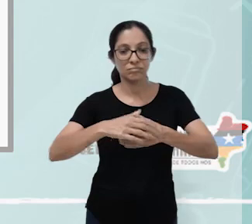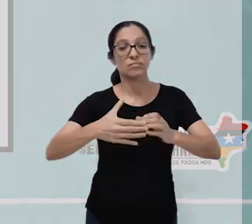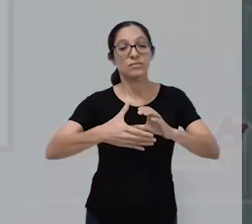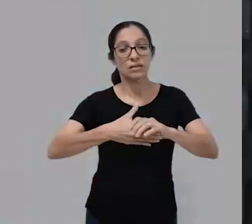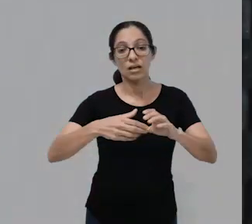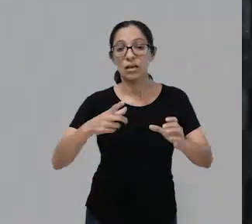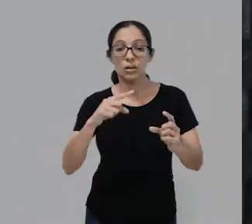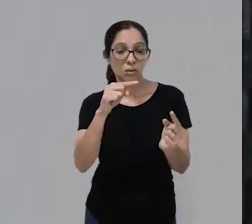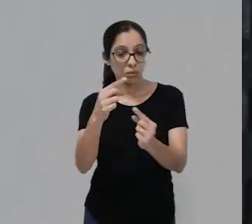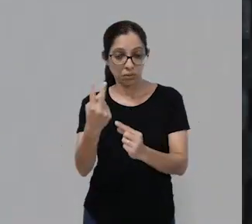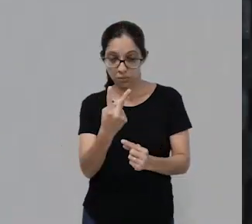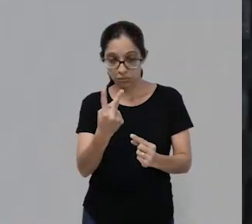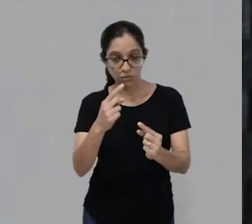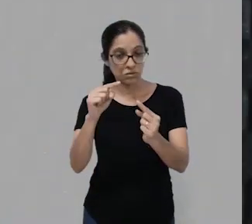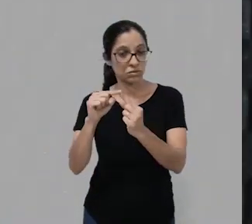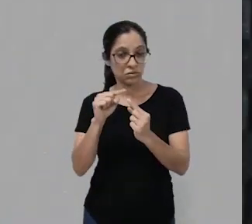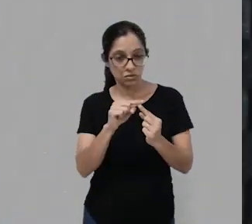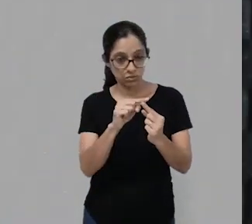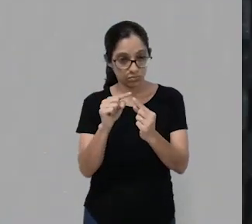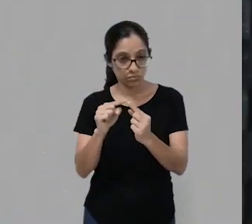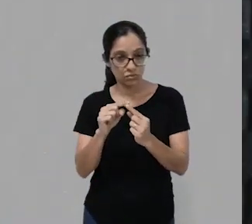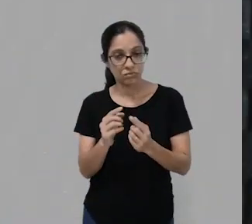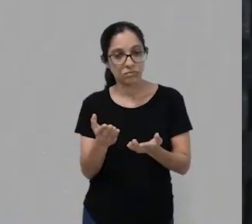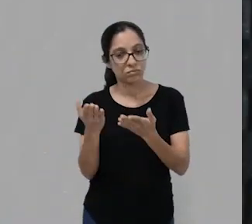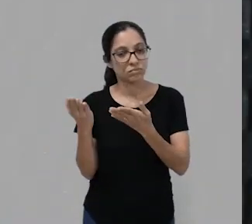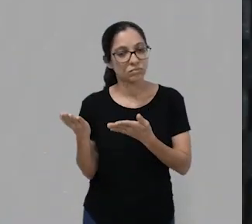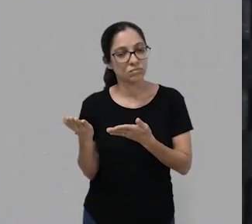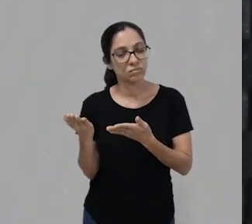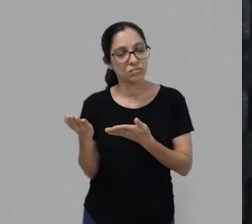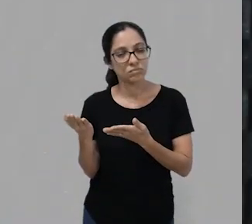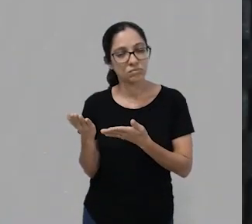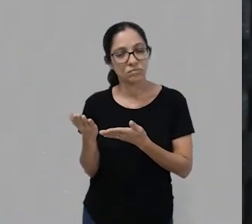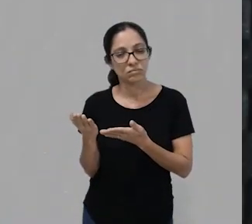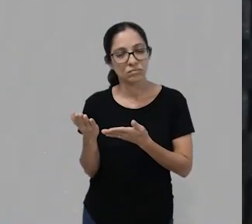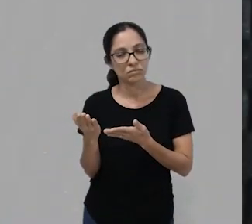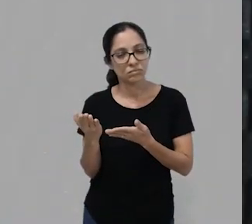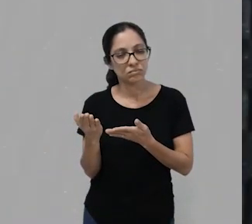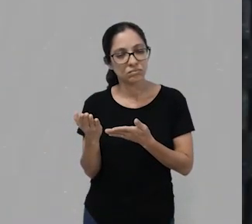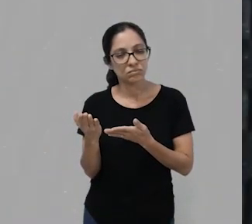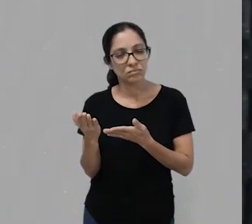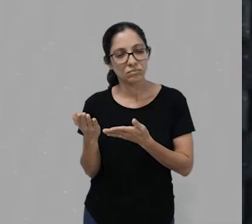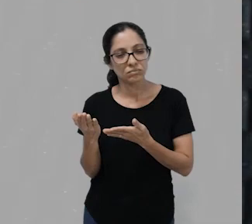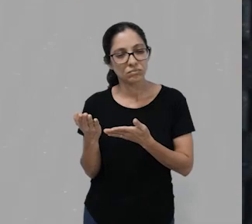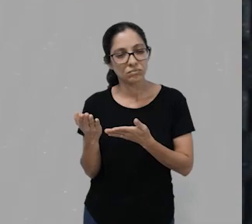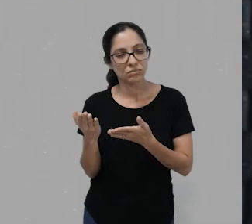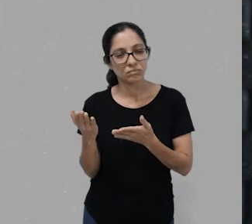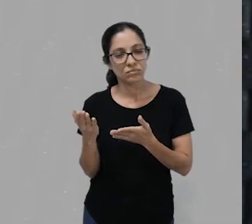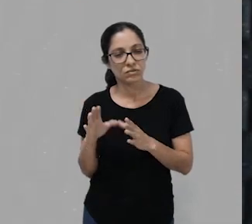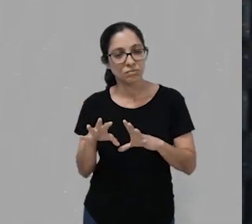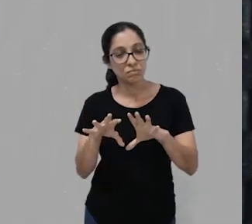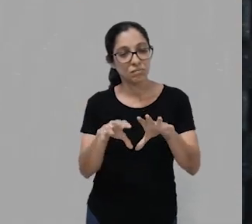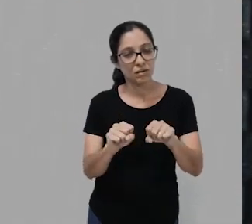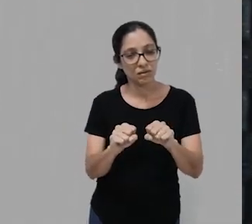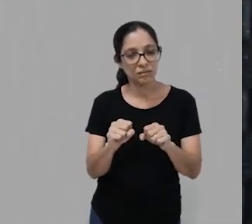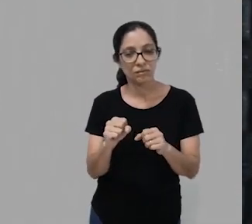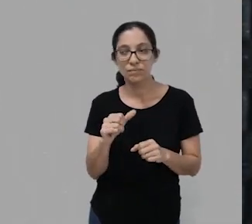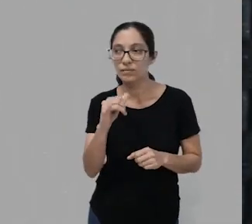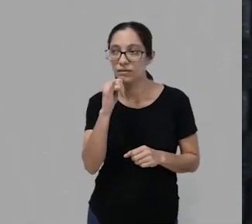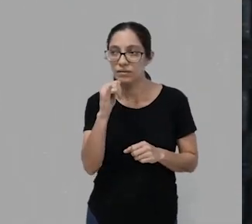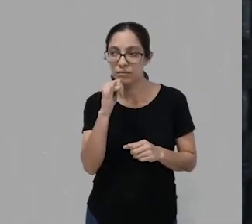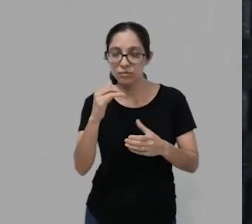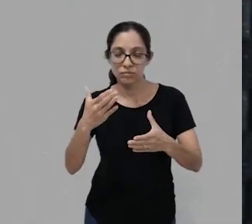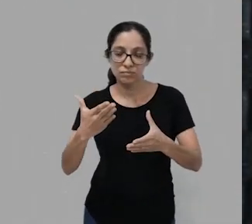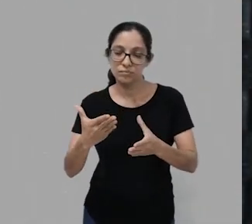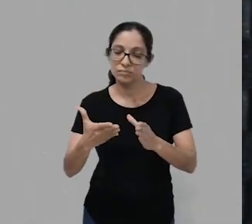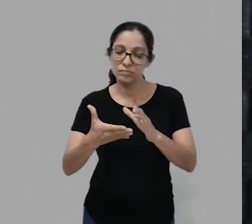Existem dois tipos aqui, ó, forehand e backhand. São os dois tipos de pegada. Tá aqui, ó, peguei